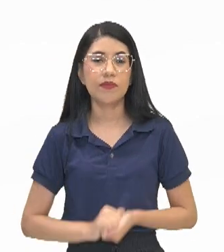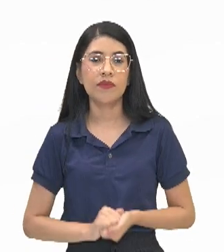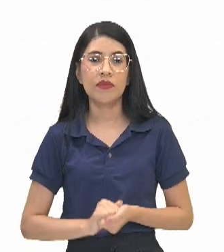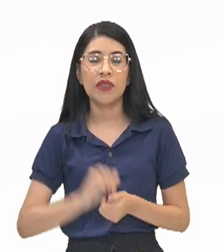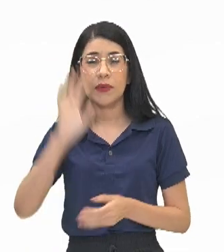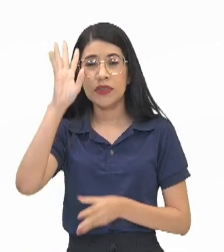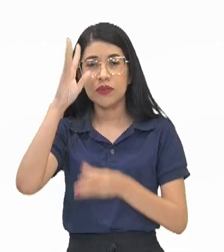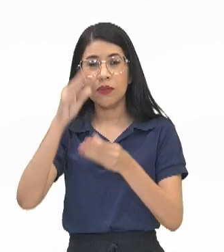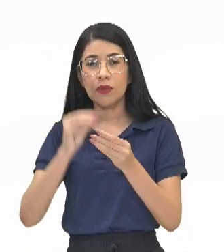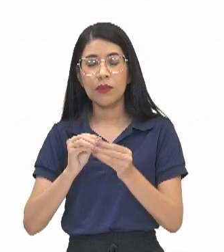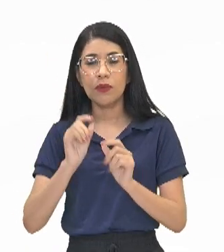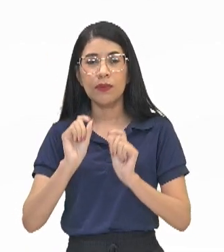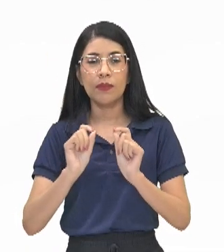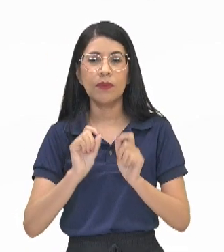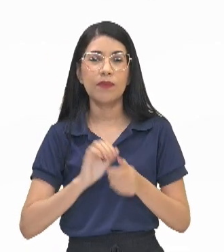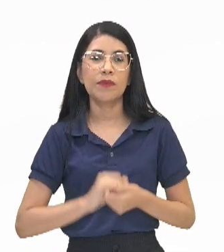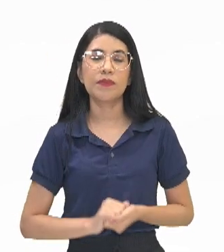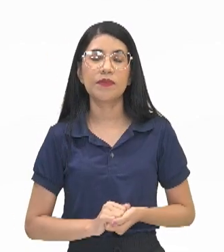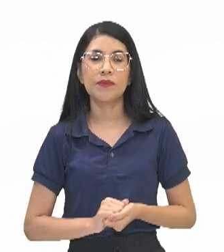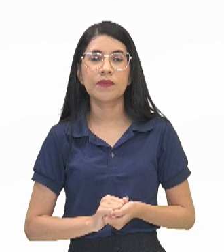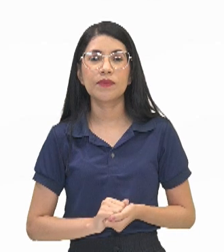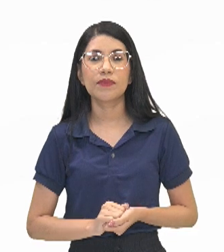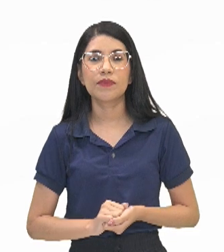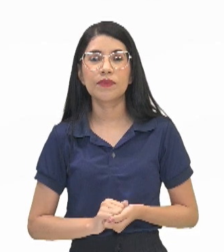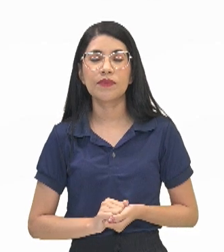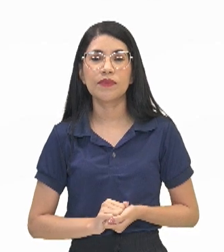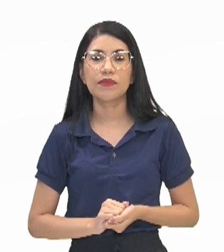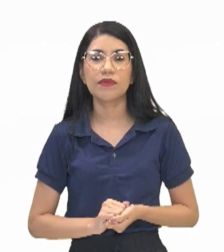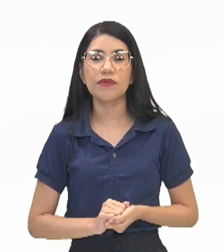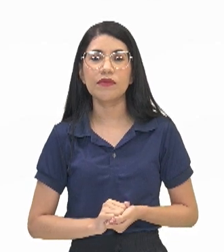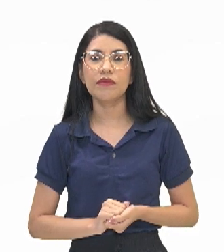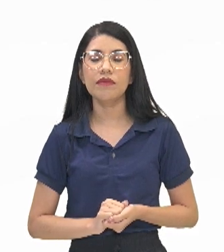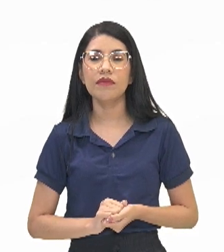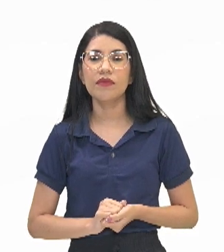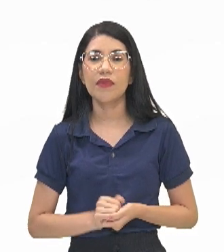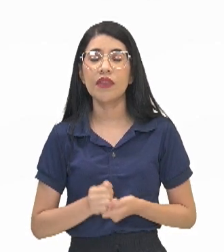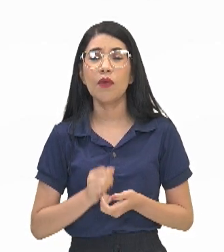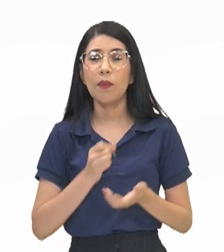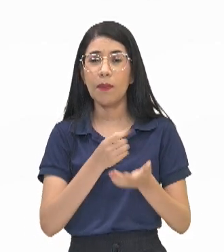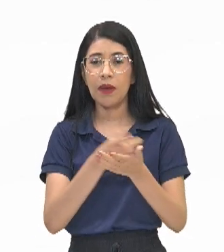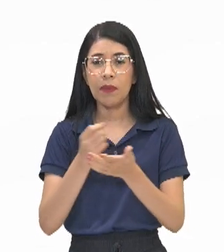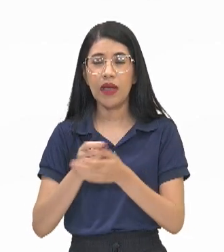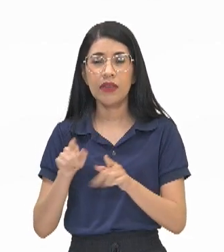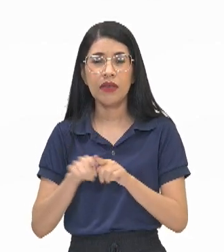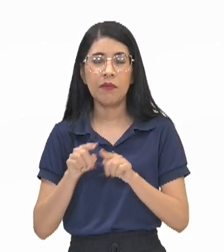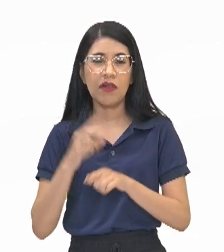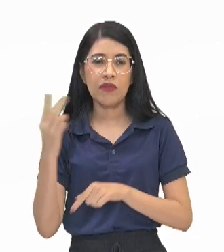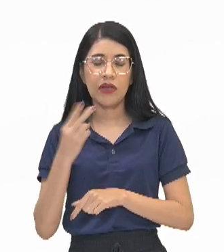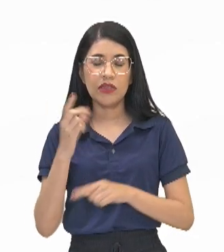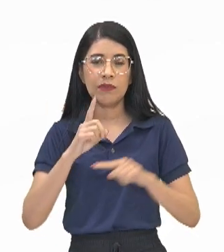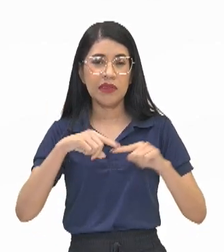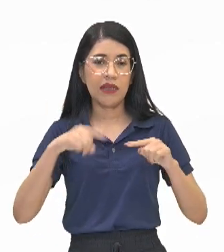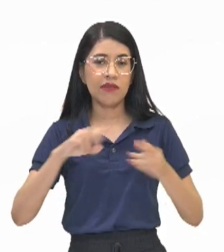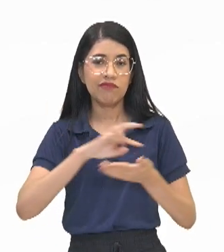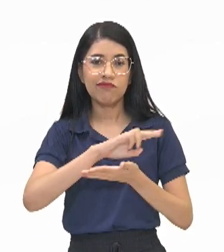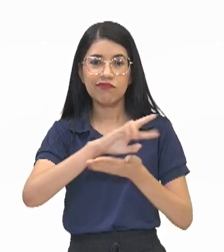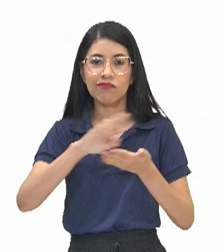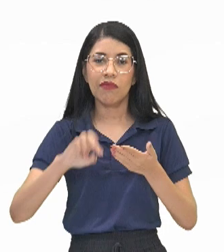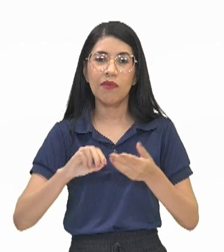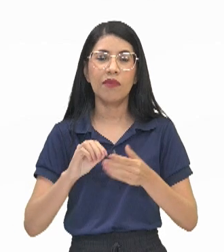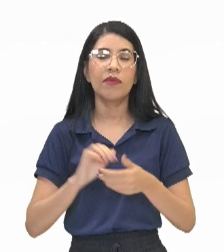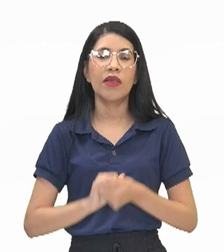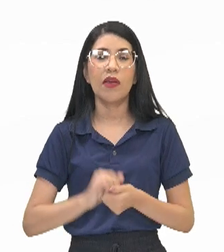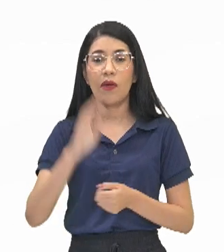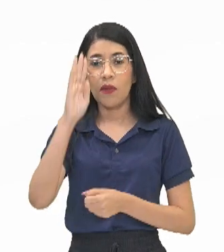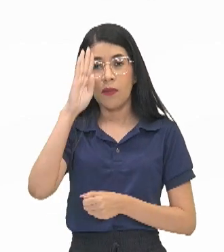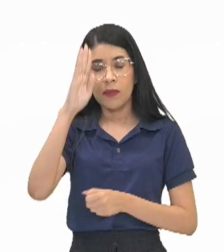dizendo o seguinte, ó, vamos ver aqui na conclusão. Então, o consumismo e a valorização das coisas materiais, acima de